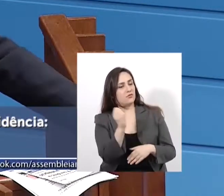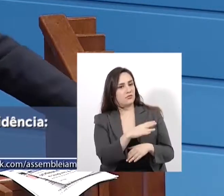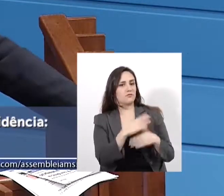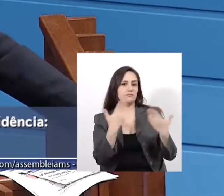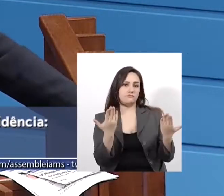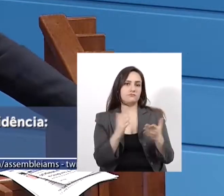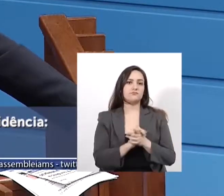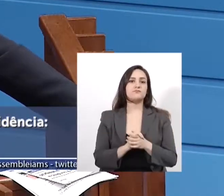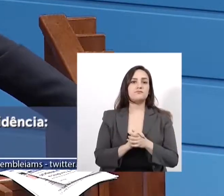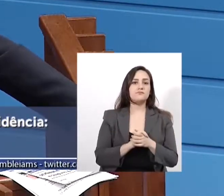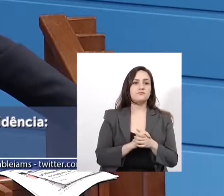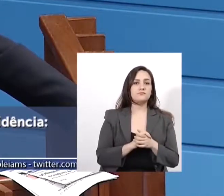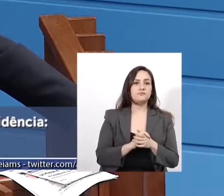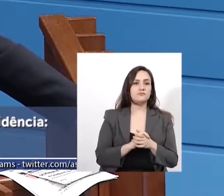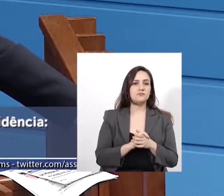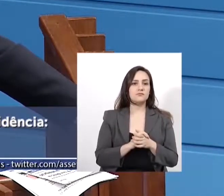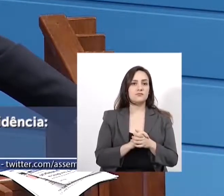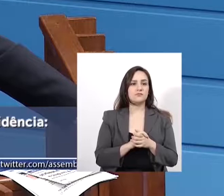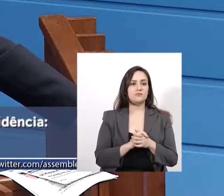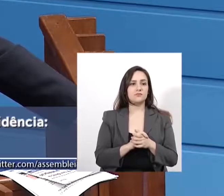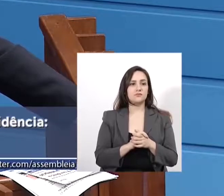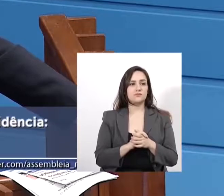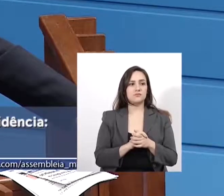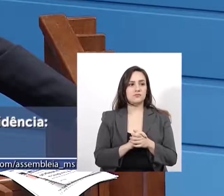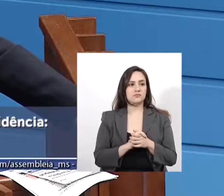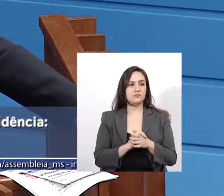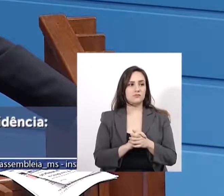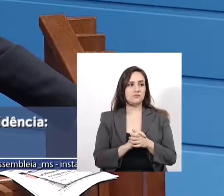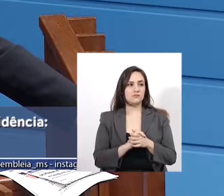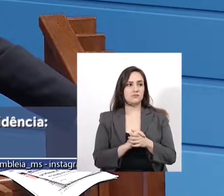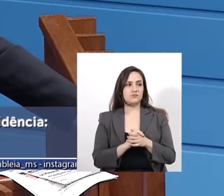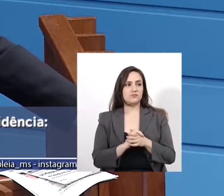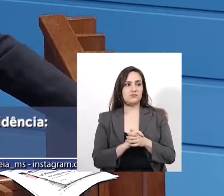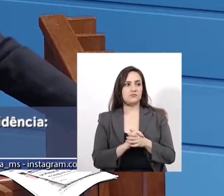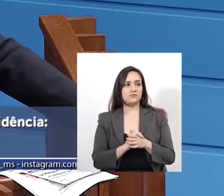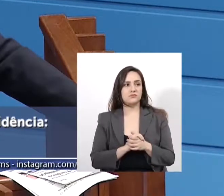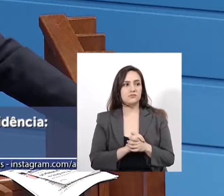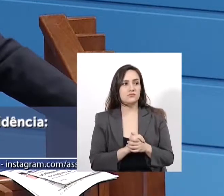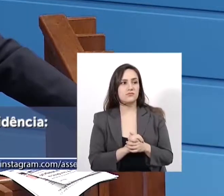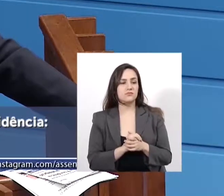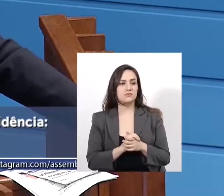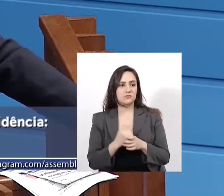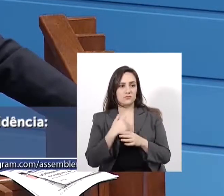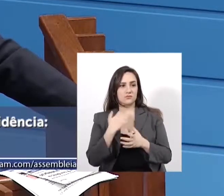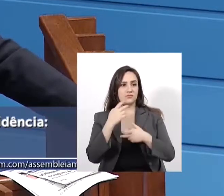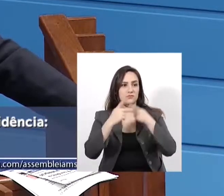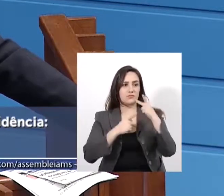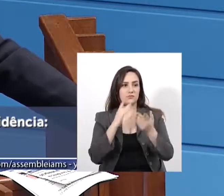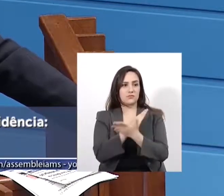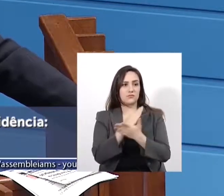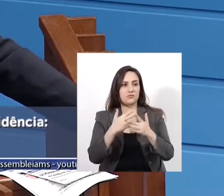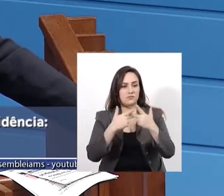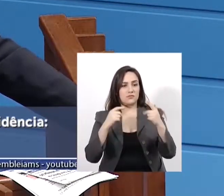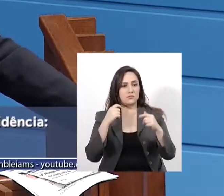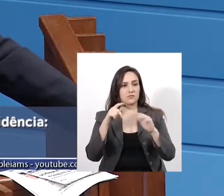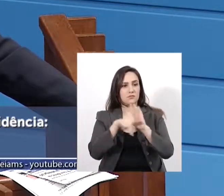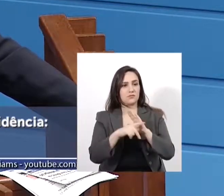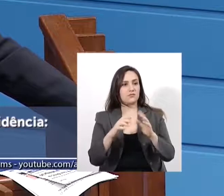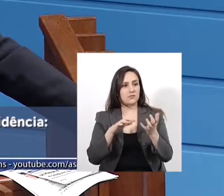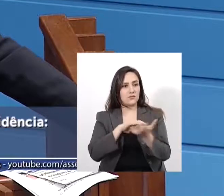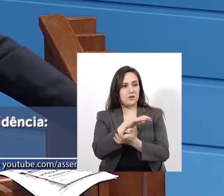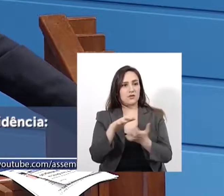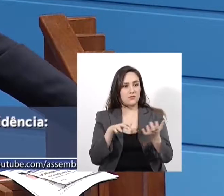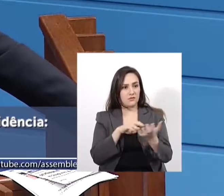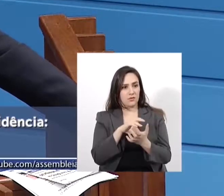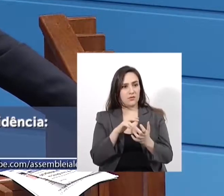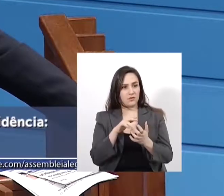né? Mas o que eu queria colocar aqui, alguns pontos da reforma da Previdência